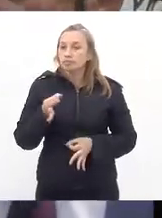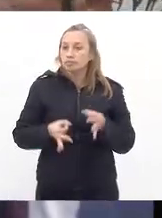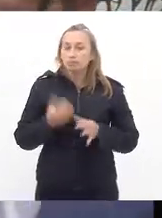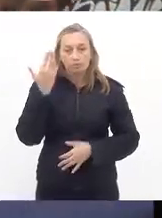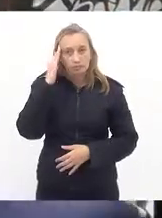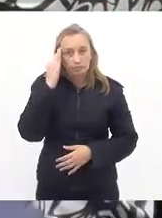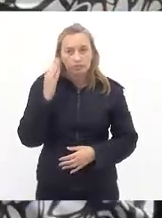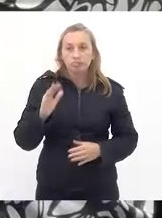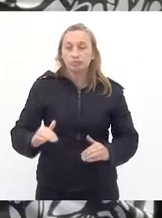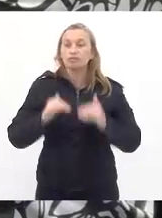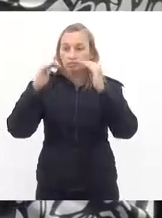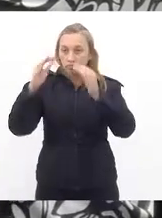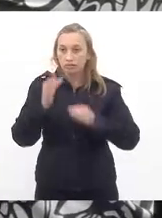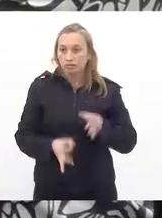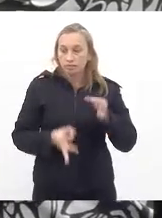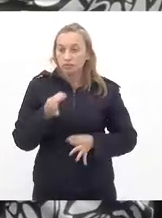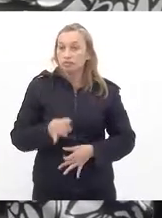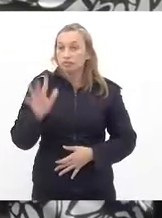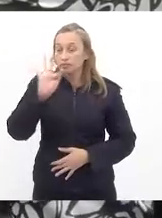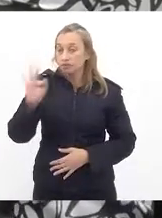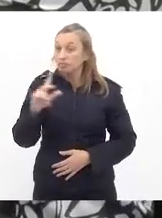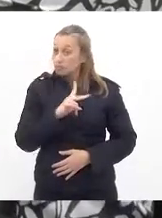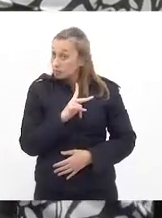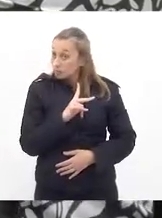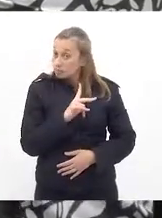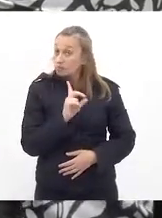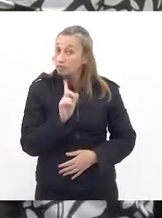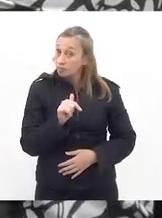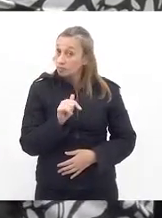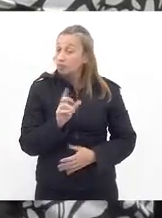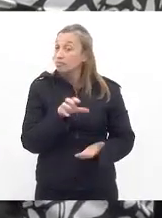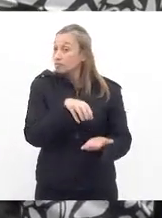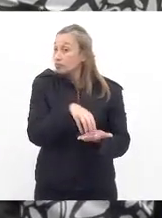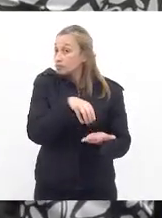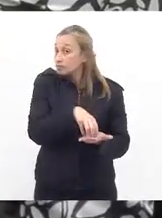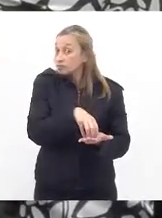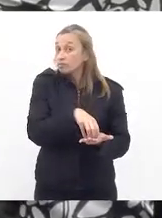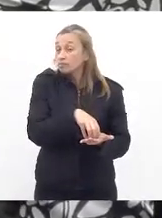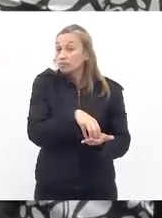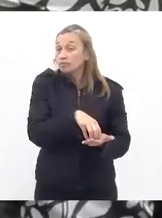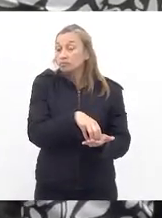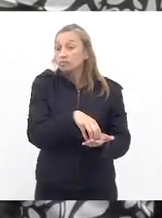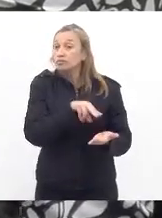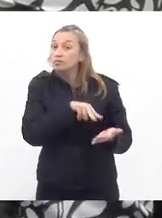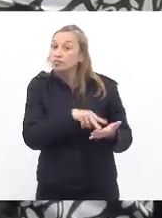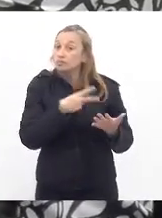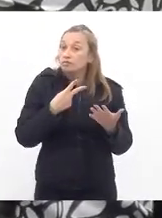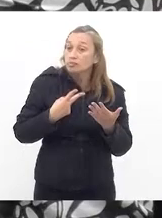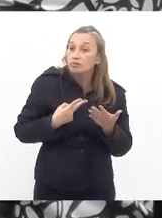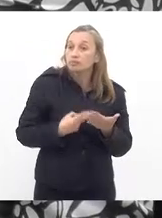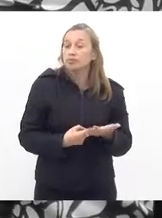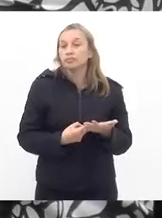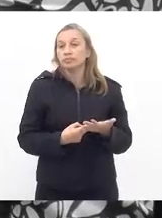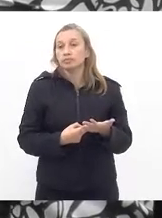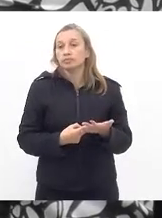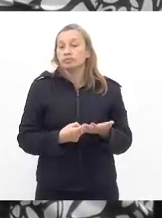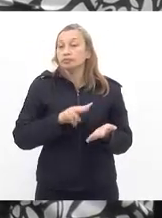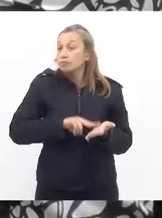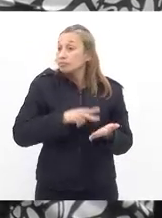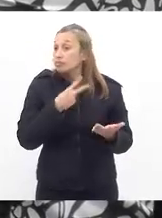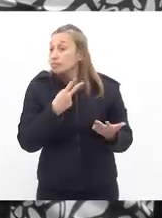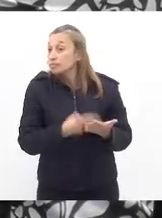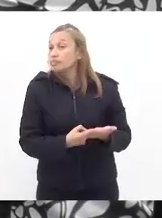e do Supremo Tribunal Federal em particular ele é o órgão que interpreta o